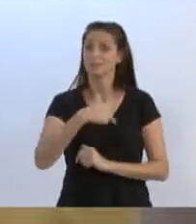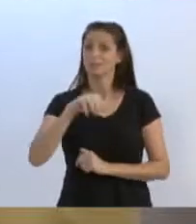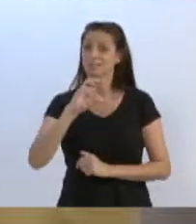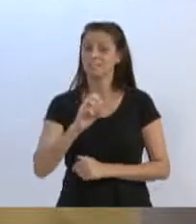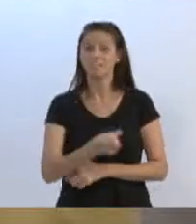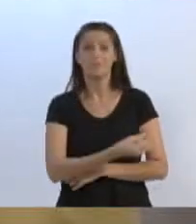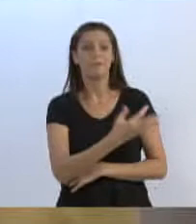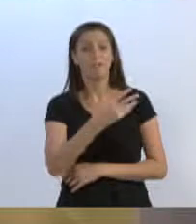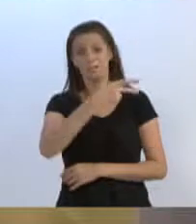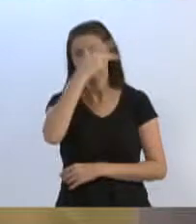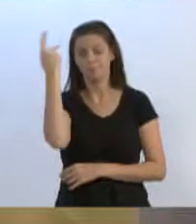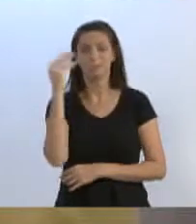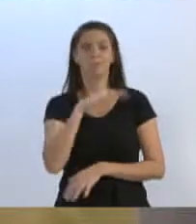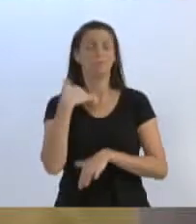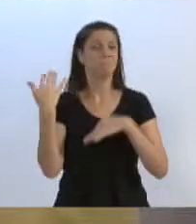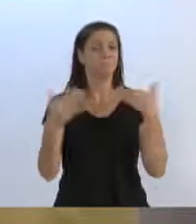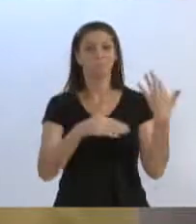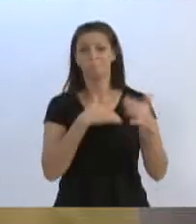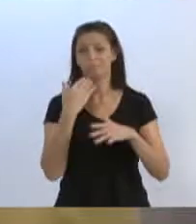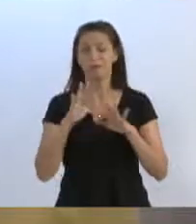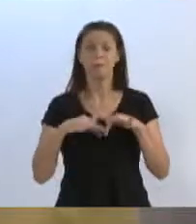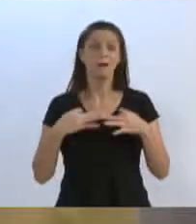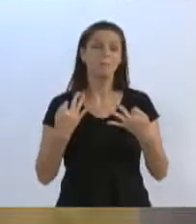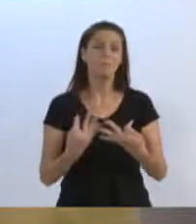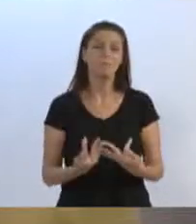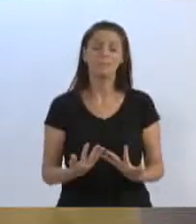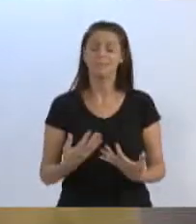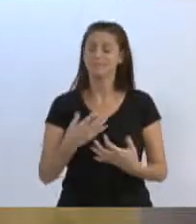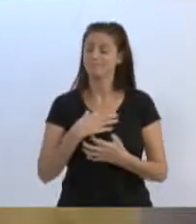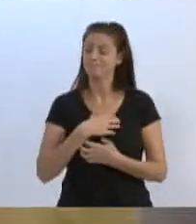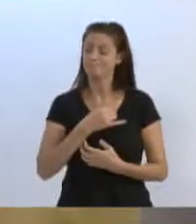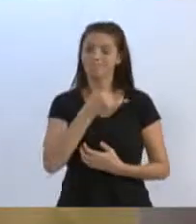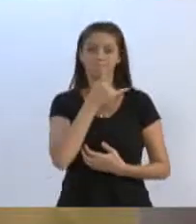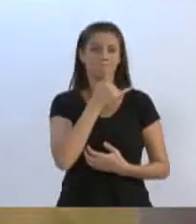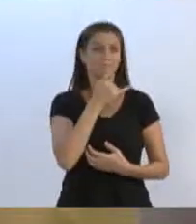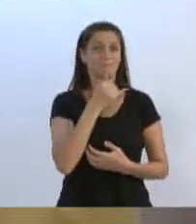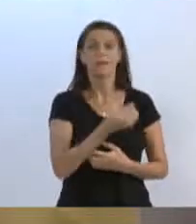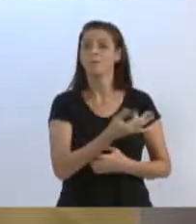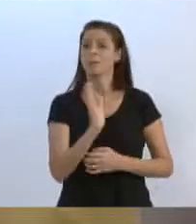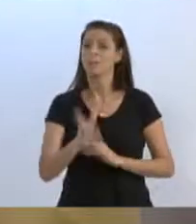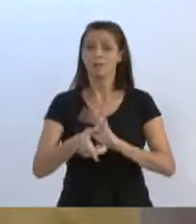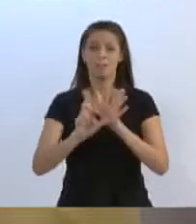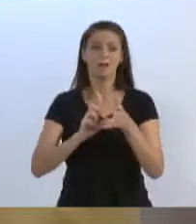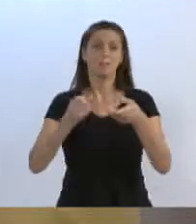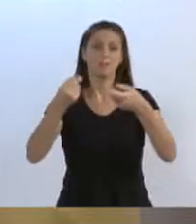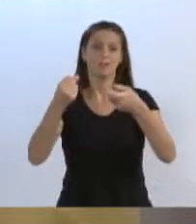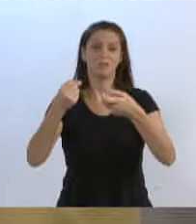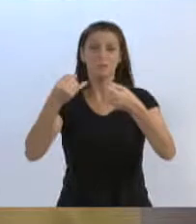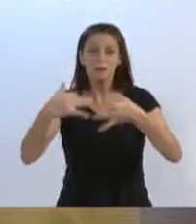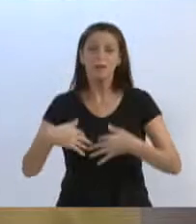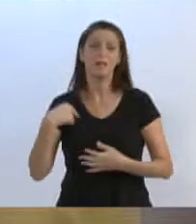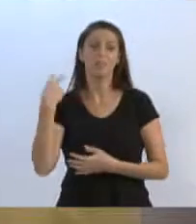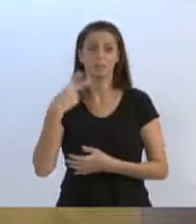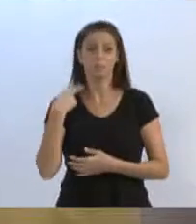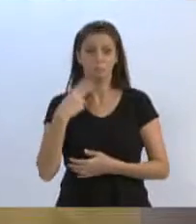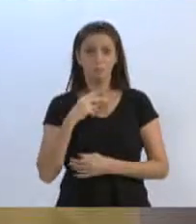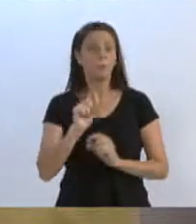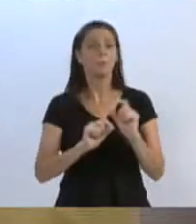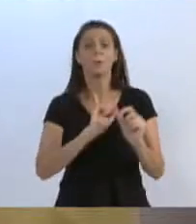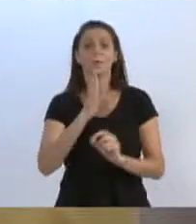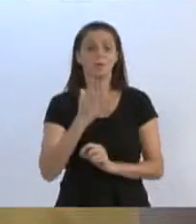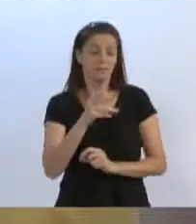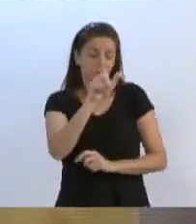outras vidas é famílias como muito bem disseram aqui outros vereadores pessoas que tiveram suas vidas